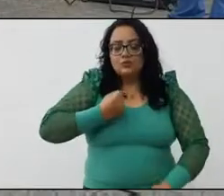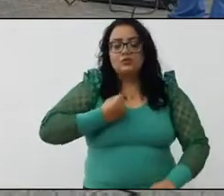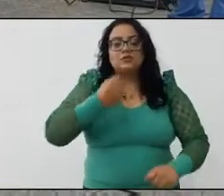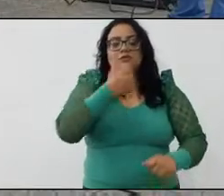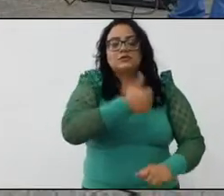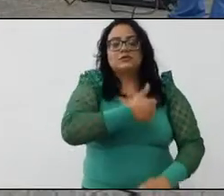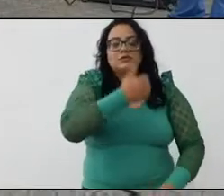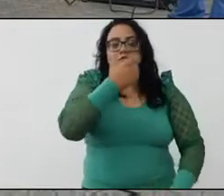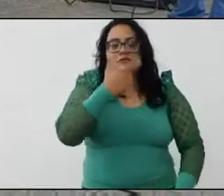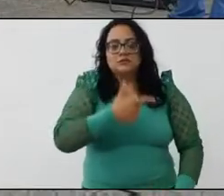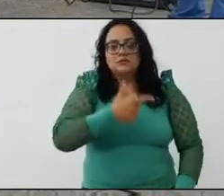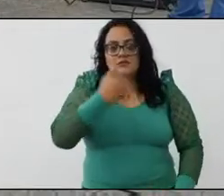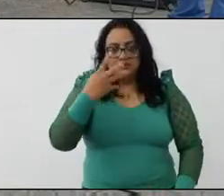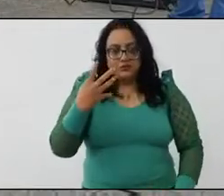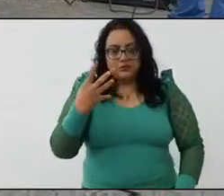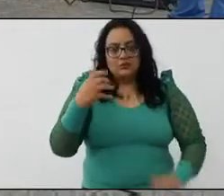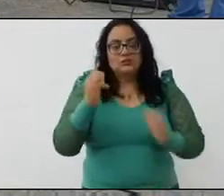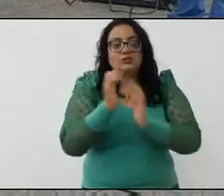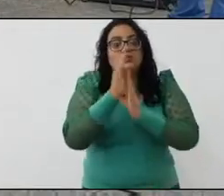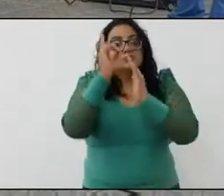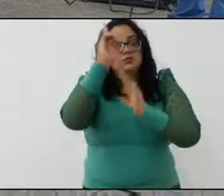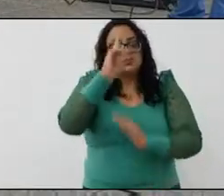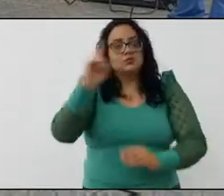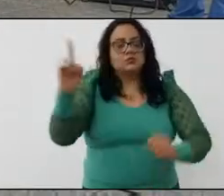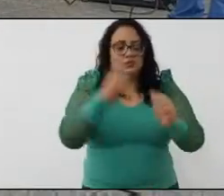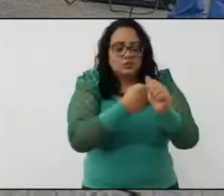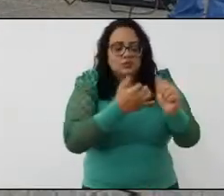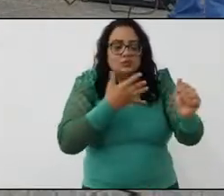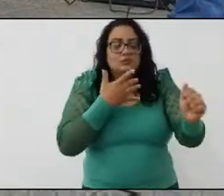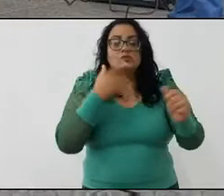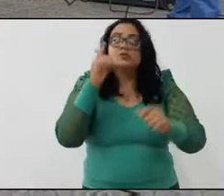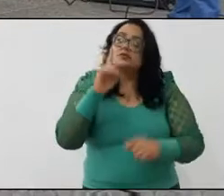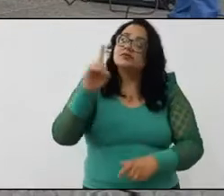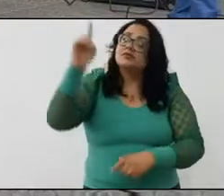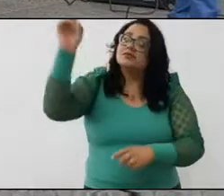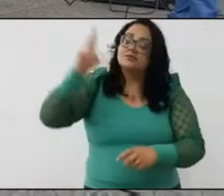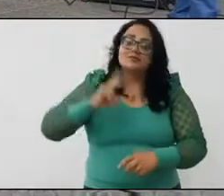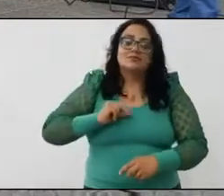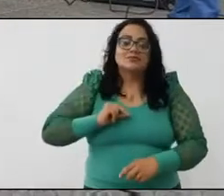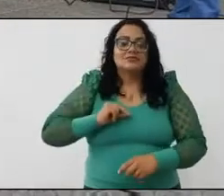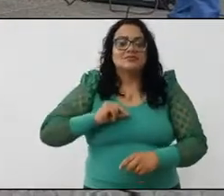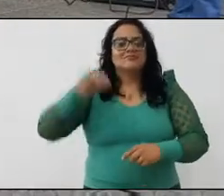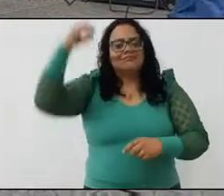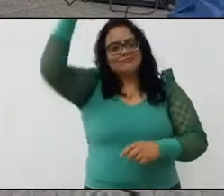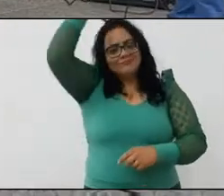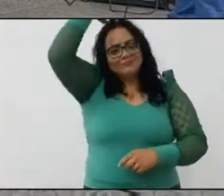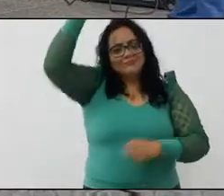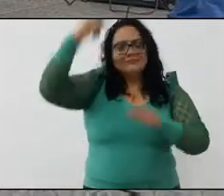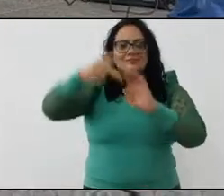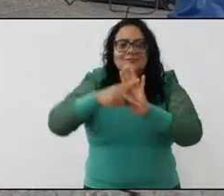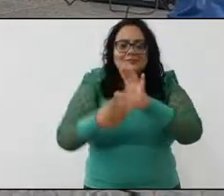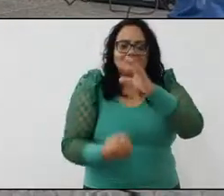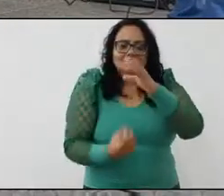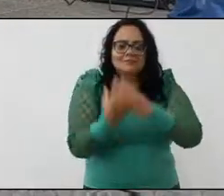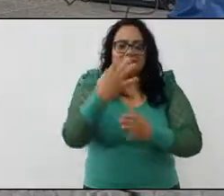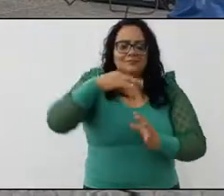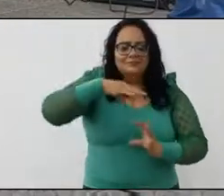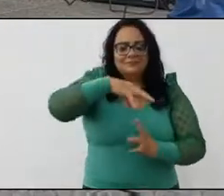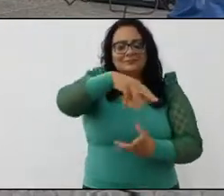harpa. Adorar a Ele, porque Ele é merecedor de toda honra e toda glória. Ele é o Rei do Universo.